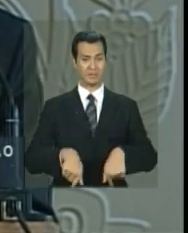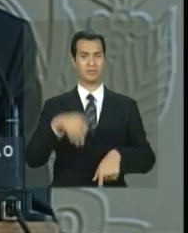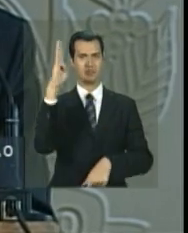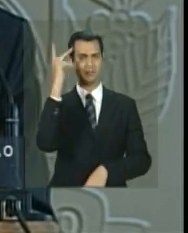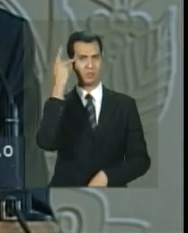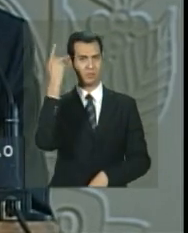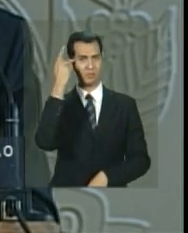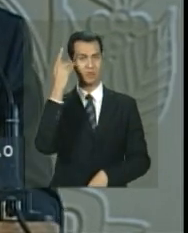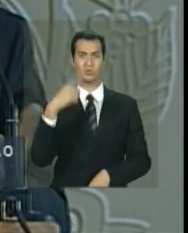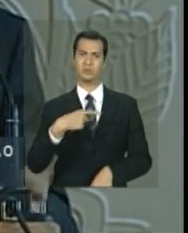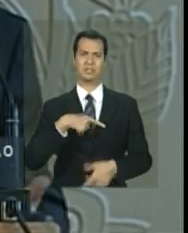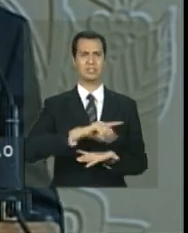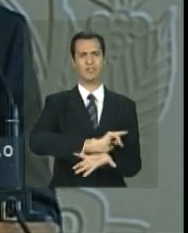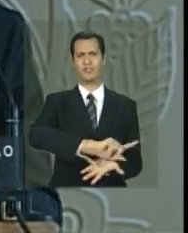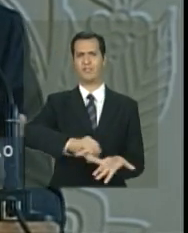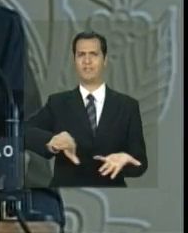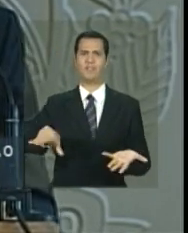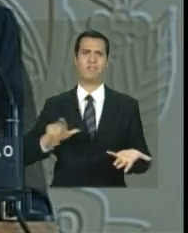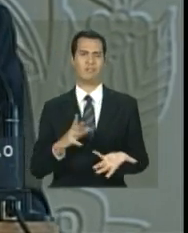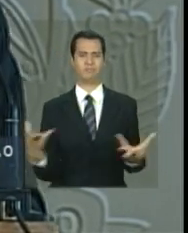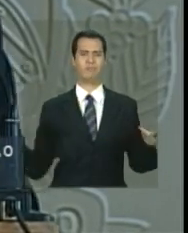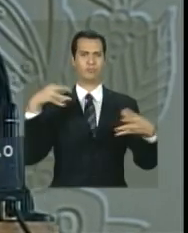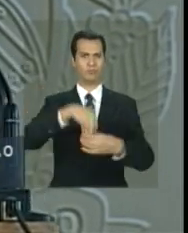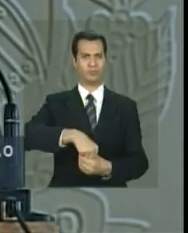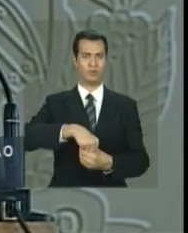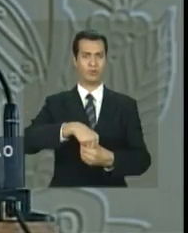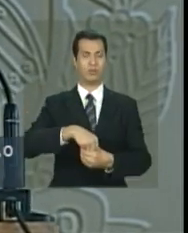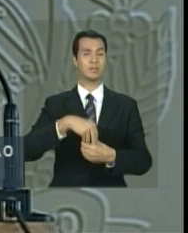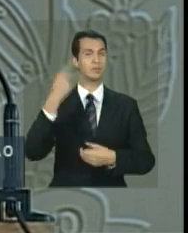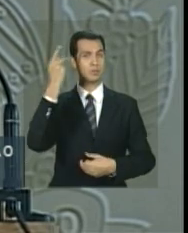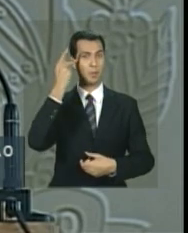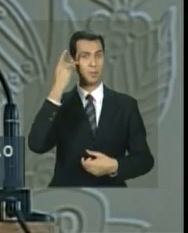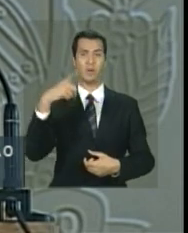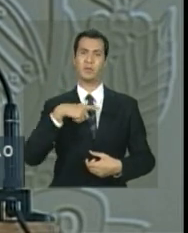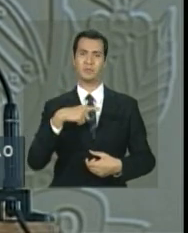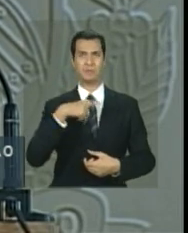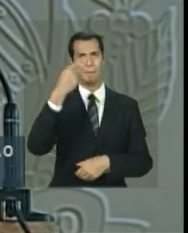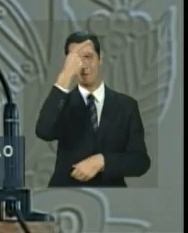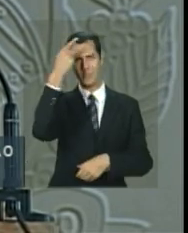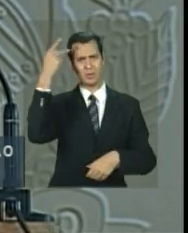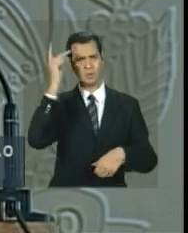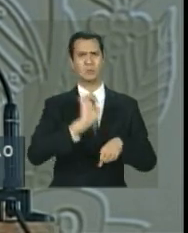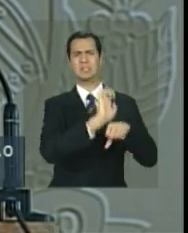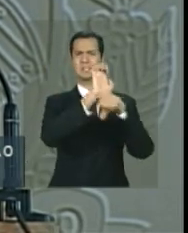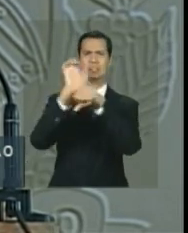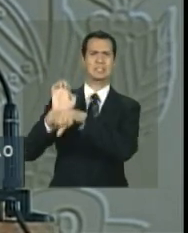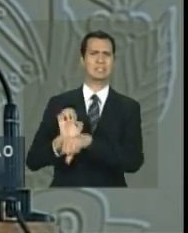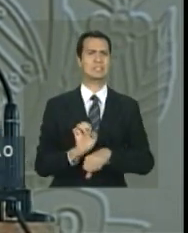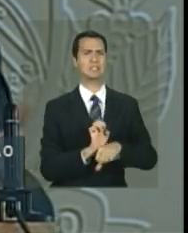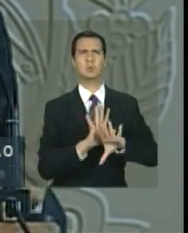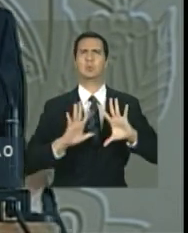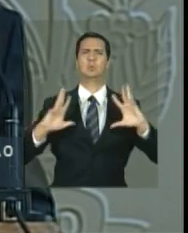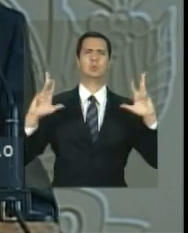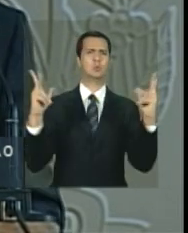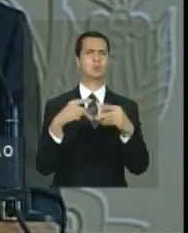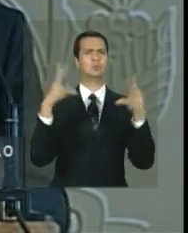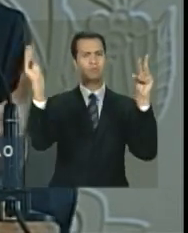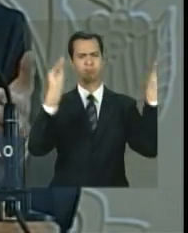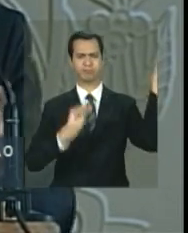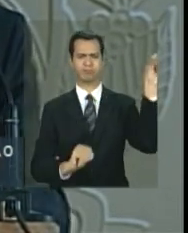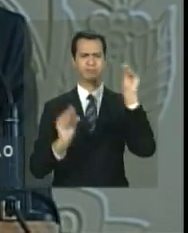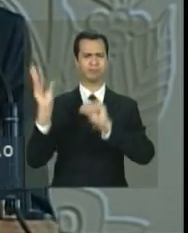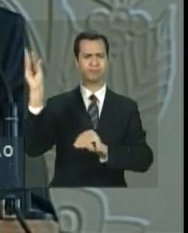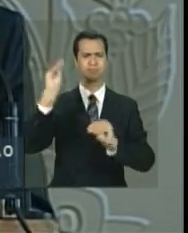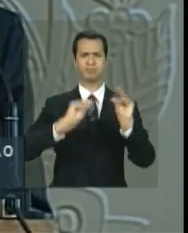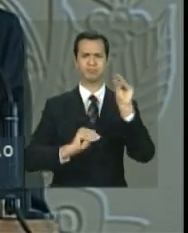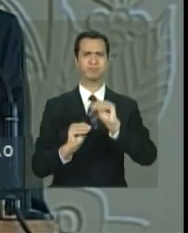Brasil. São Paulo é formado por pessoas do país inteirinho, né, e de todo o mundo. O